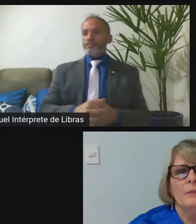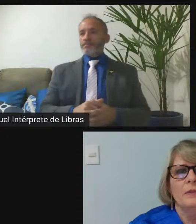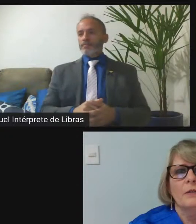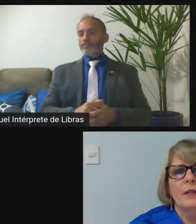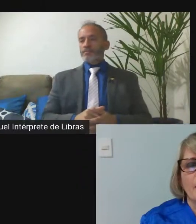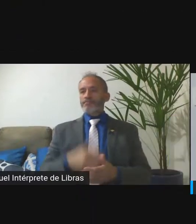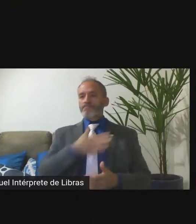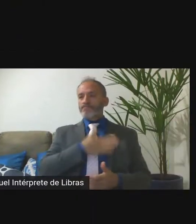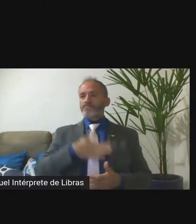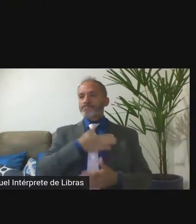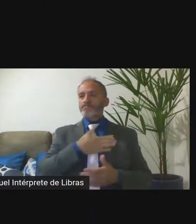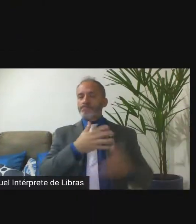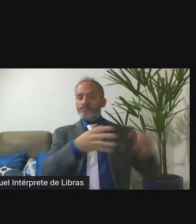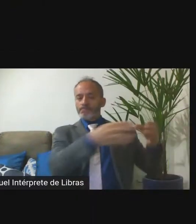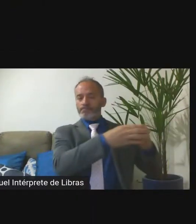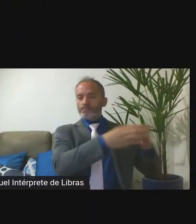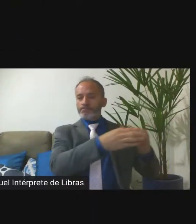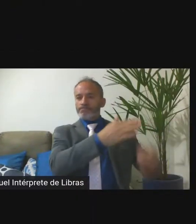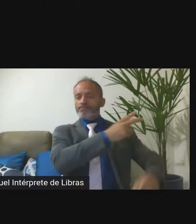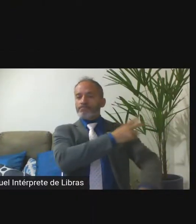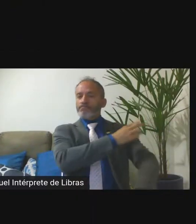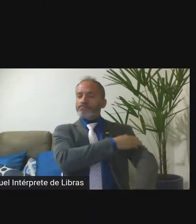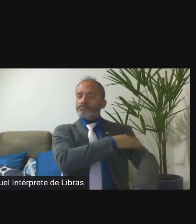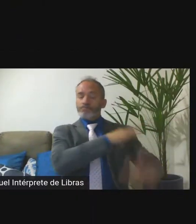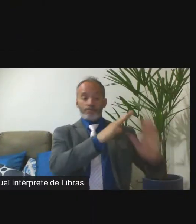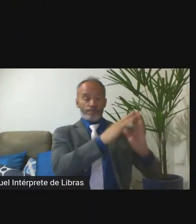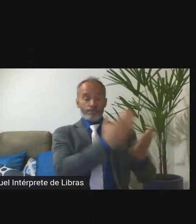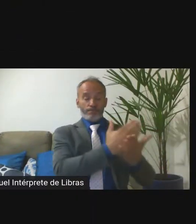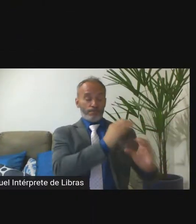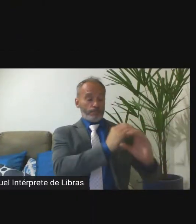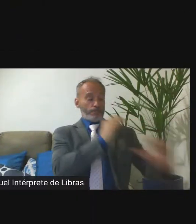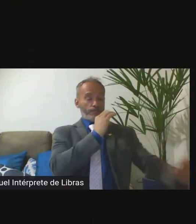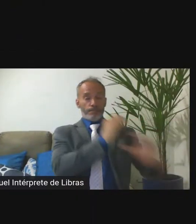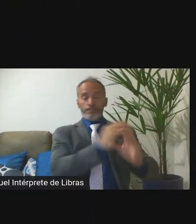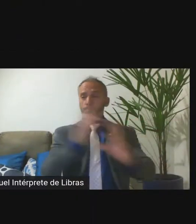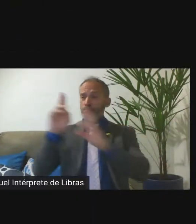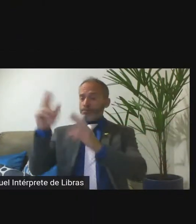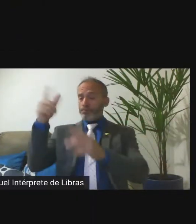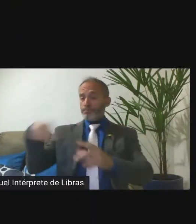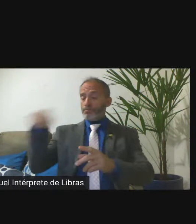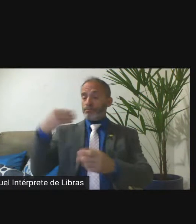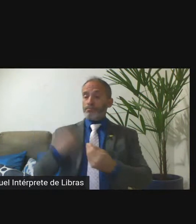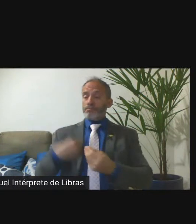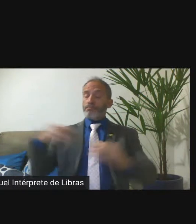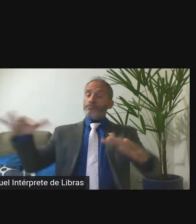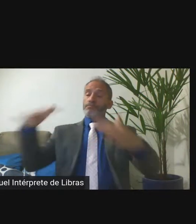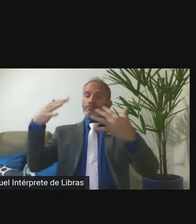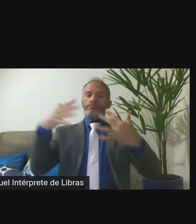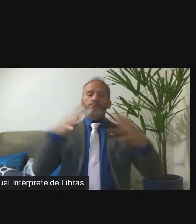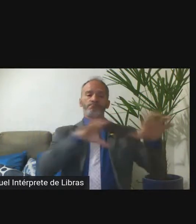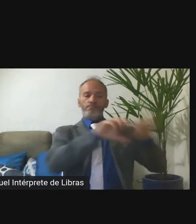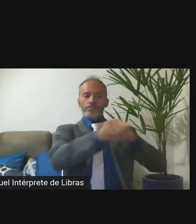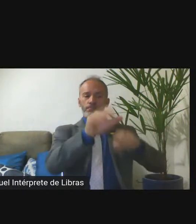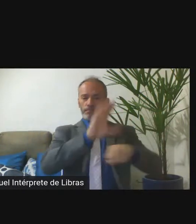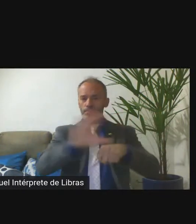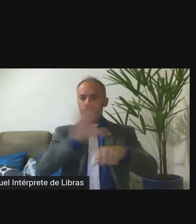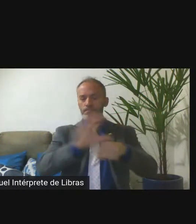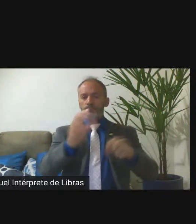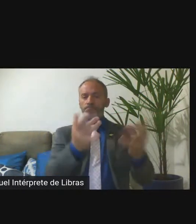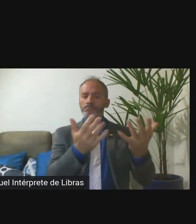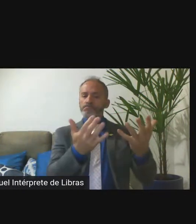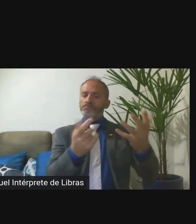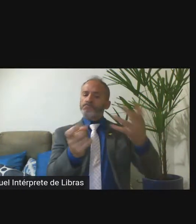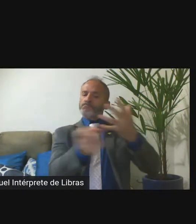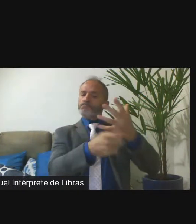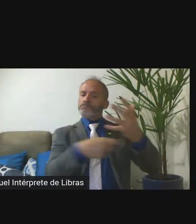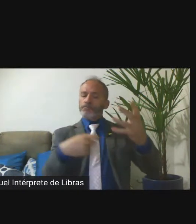Prezados membros da Congregação da Escola de Engenharia, demais autoridades, prezados formandos dos cursos de Engenharia Agrícola,